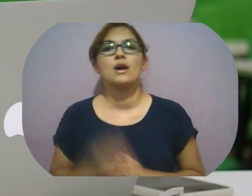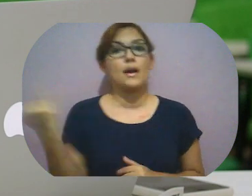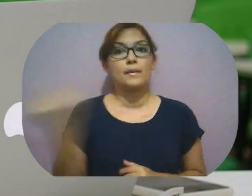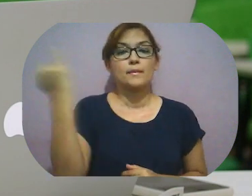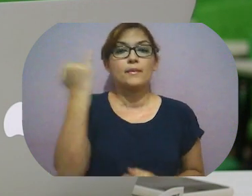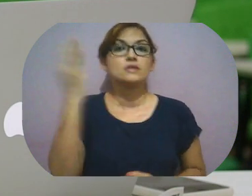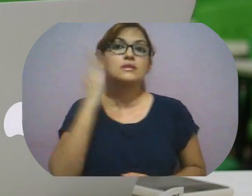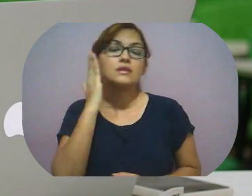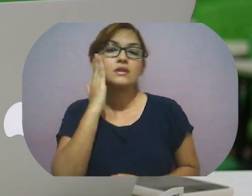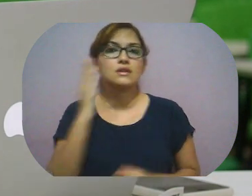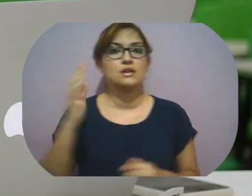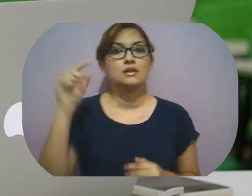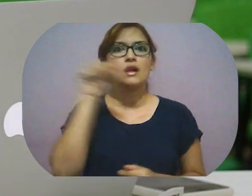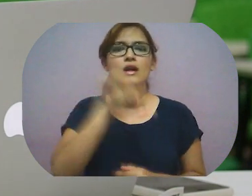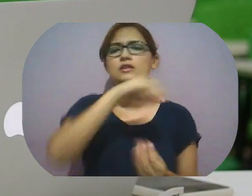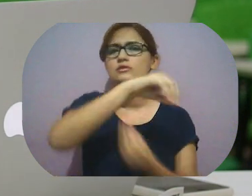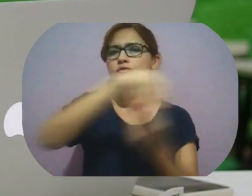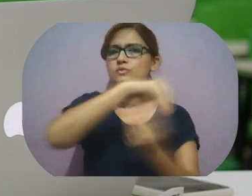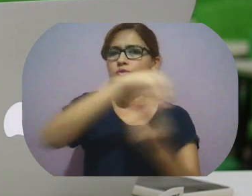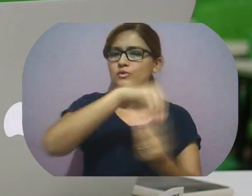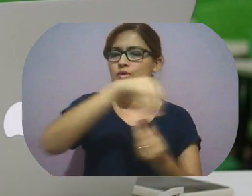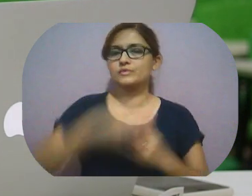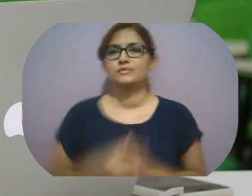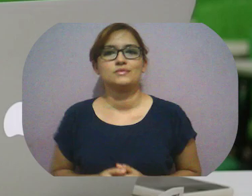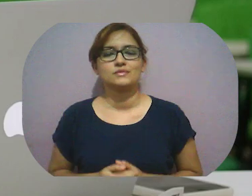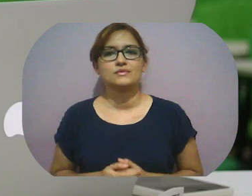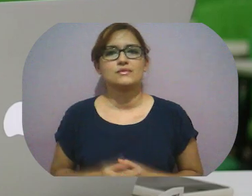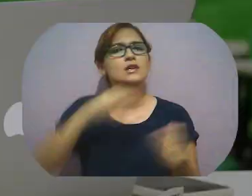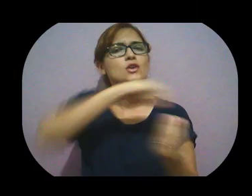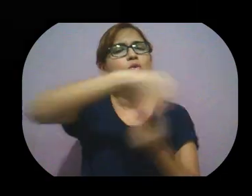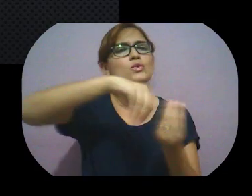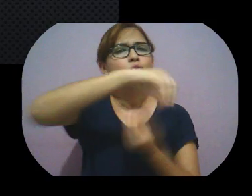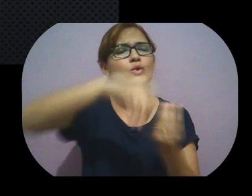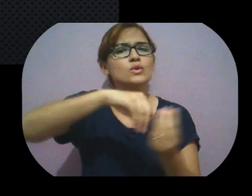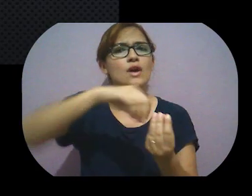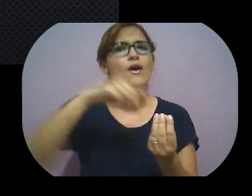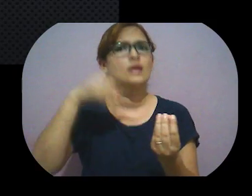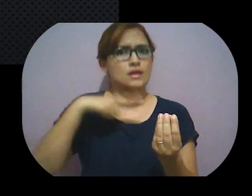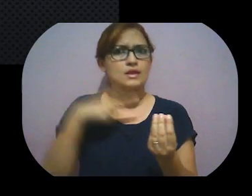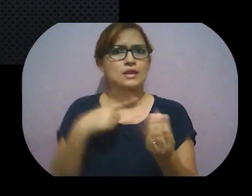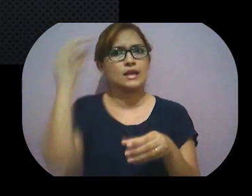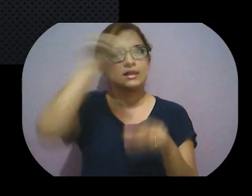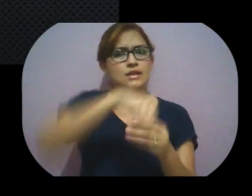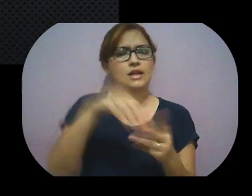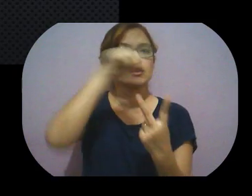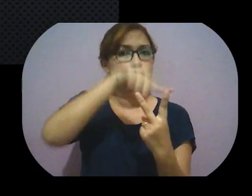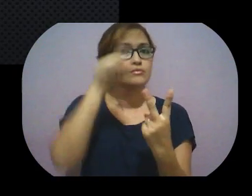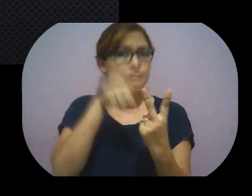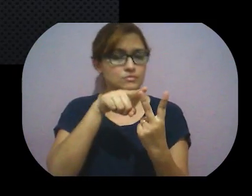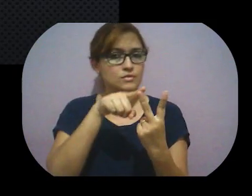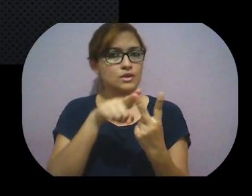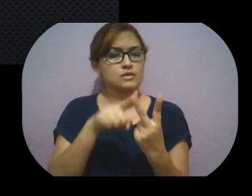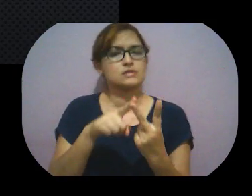unidades de concentração, vamos falar um pouquinho sobre solução. A solução ela é formada por